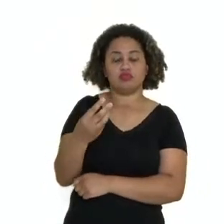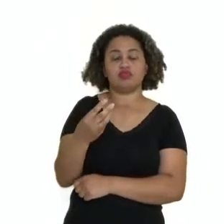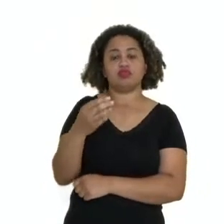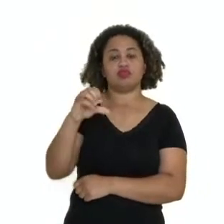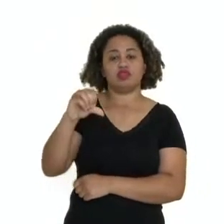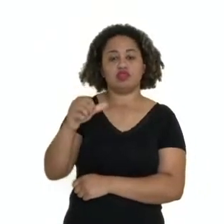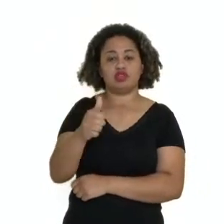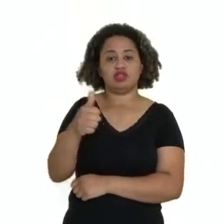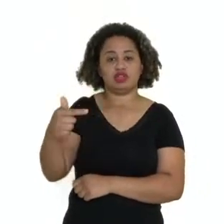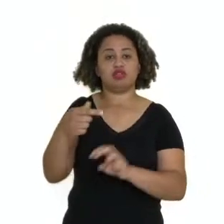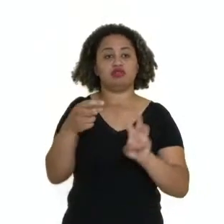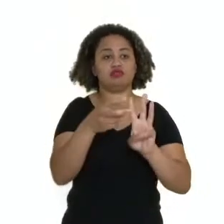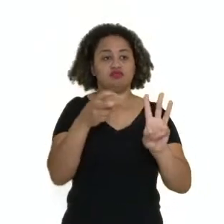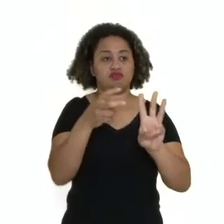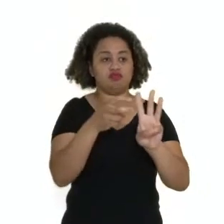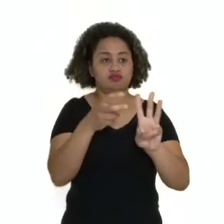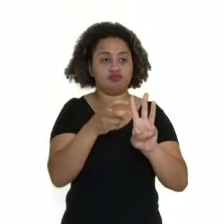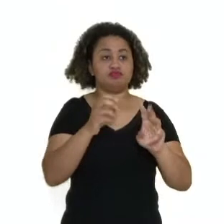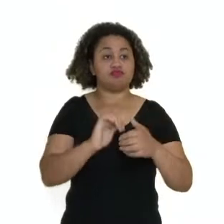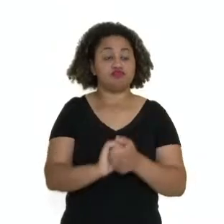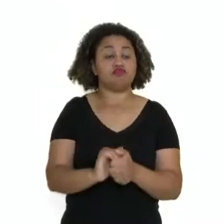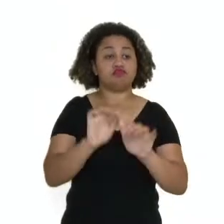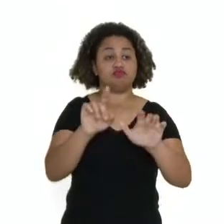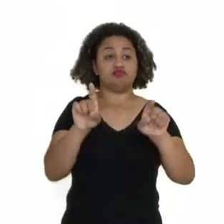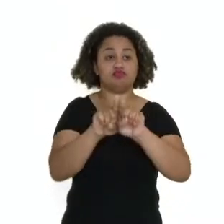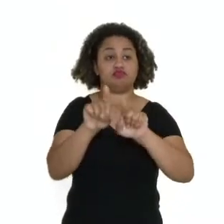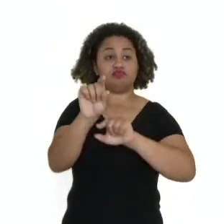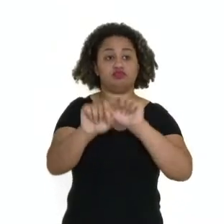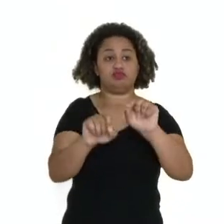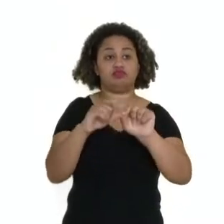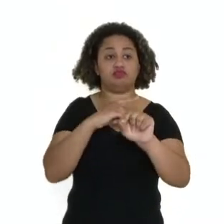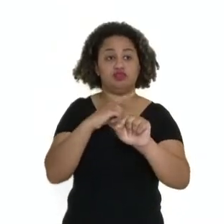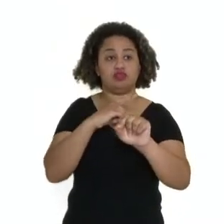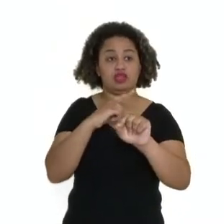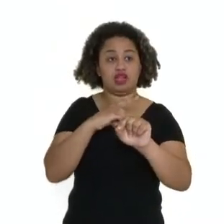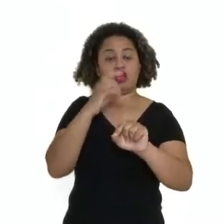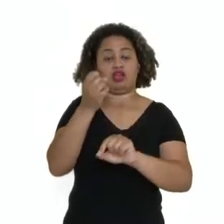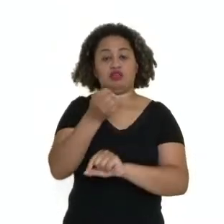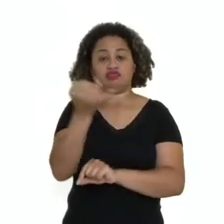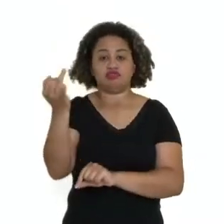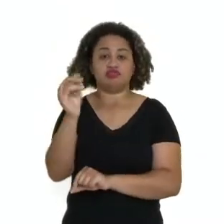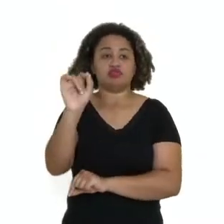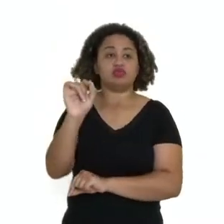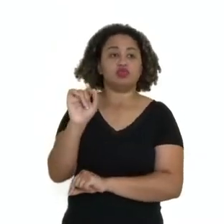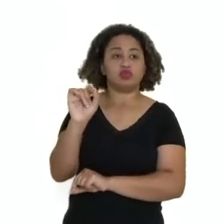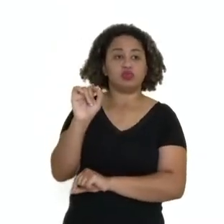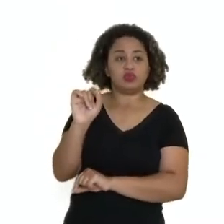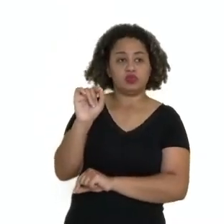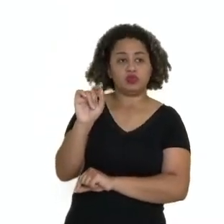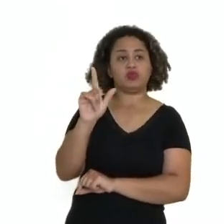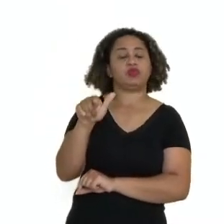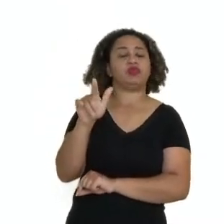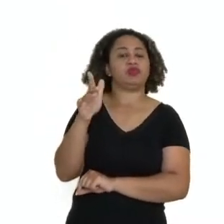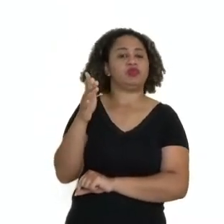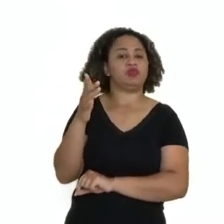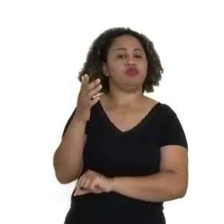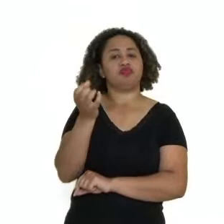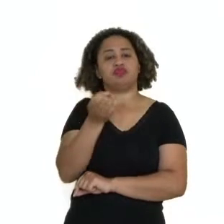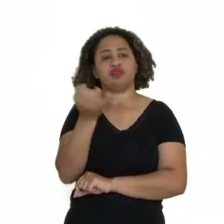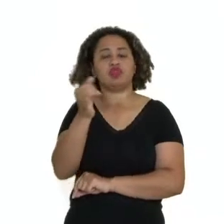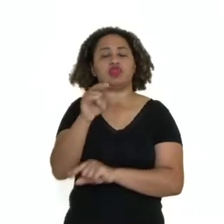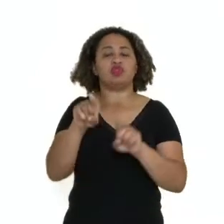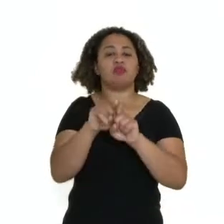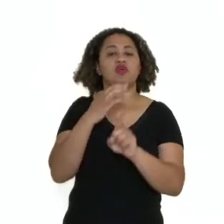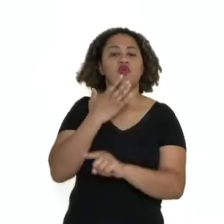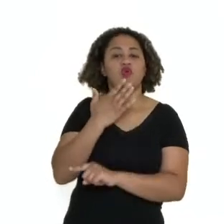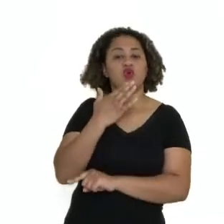896.917 indígenas, e aqui, olha só que bacana, tanto em números como em cores,